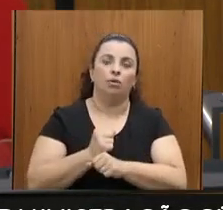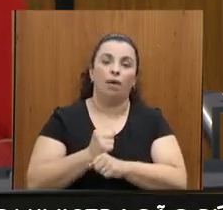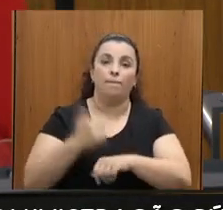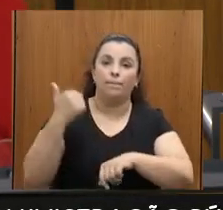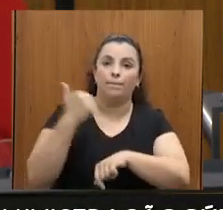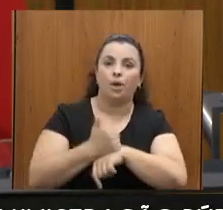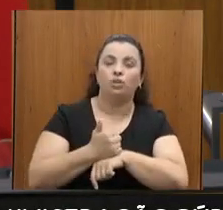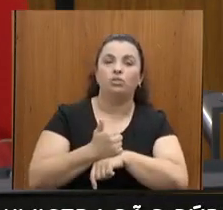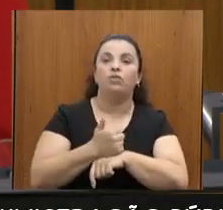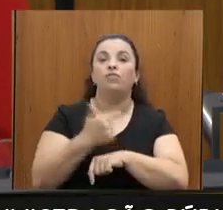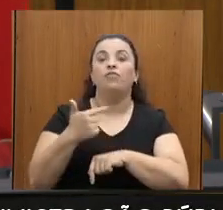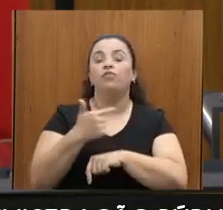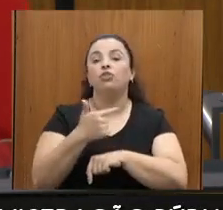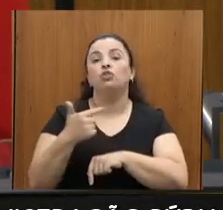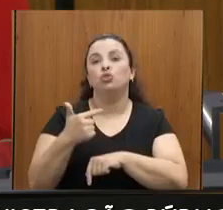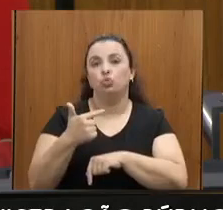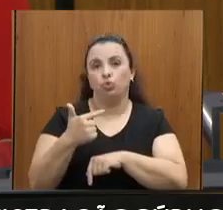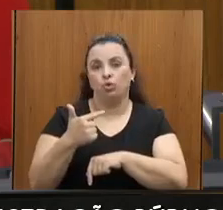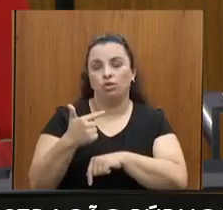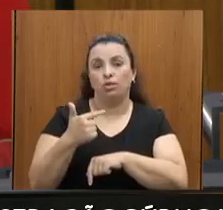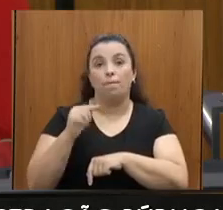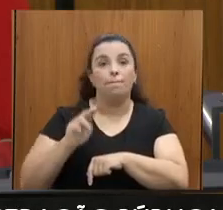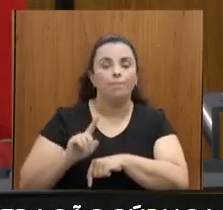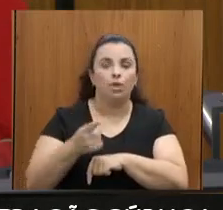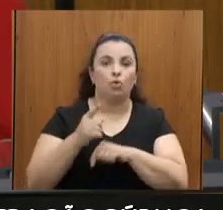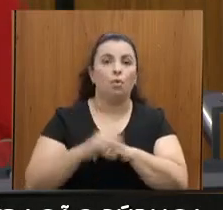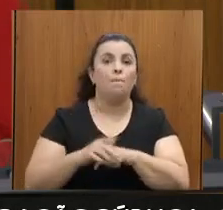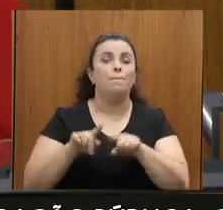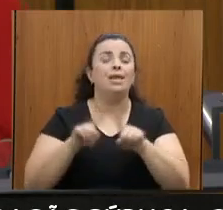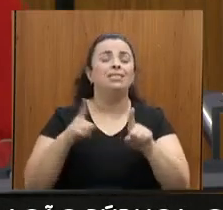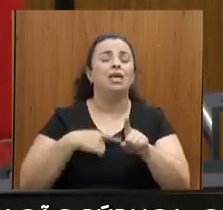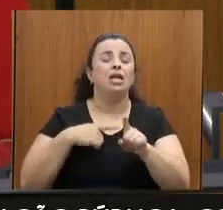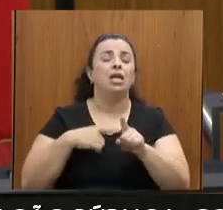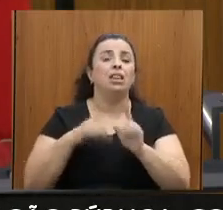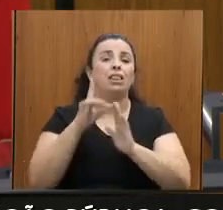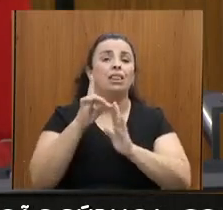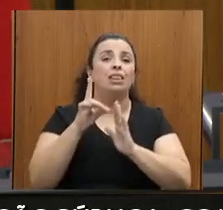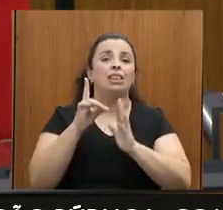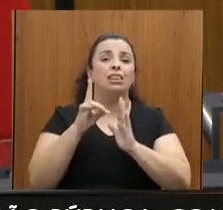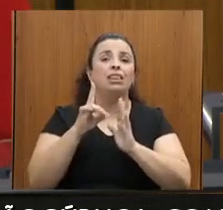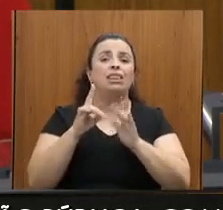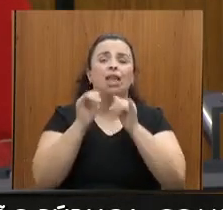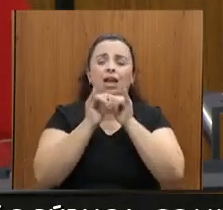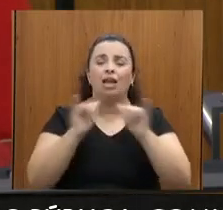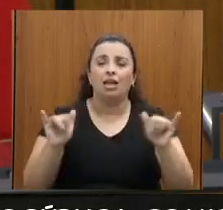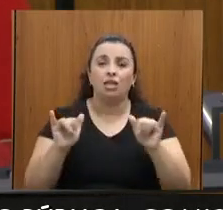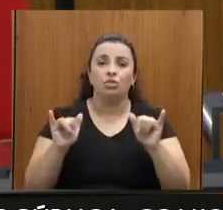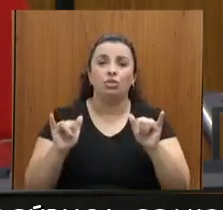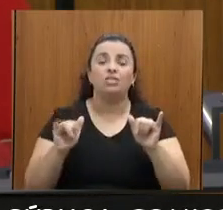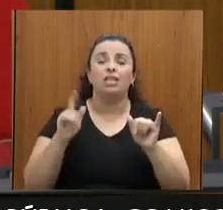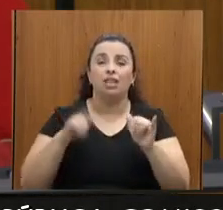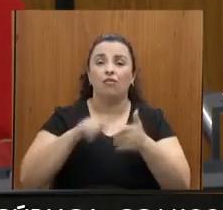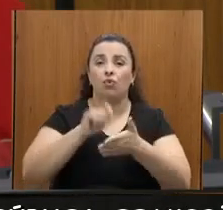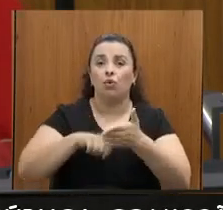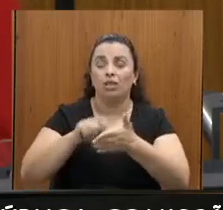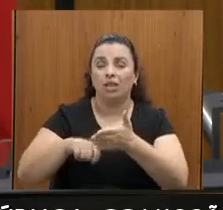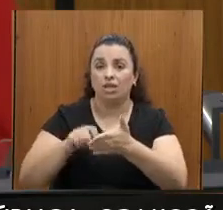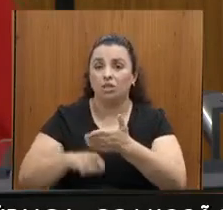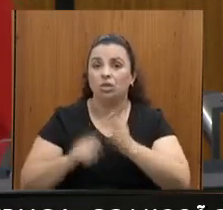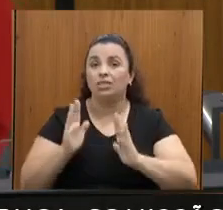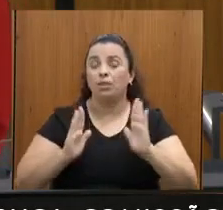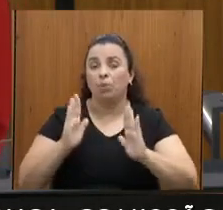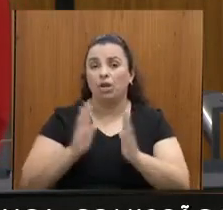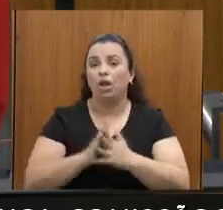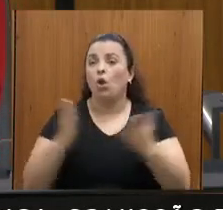Nós temos duas decisões declarando a inconstitucionalidade de contratações temporárias. O número de contratações que o Estado